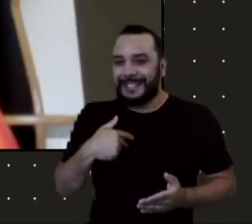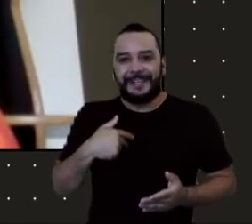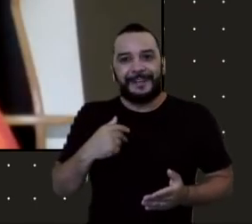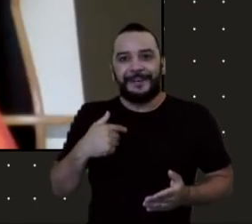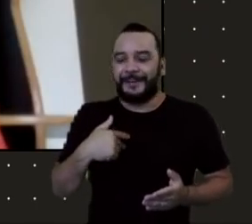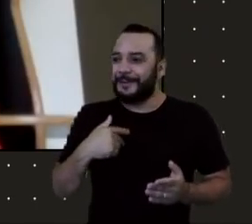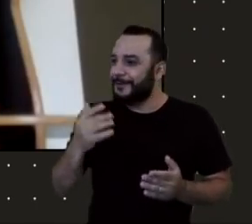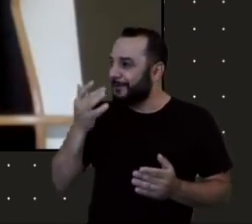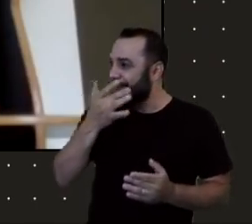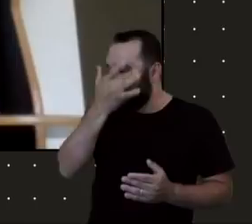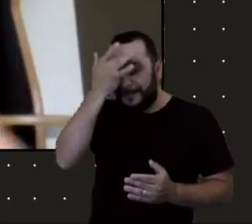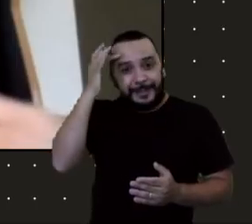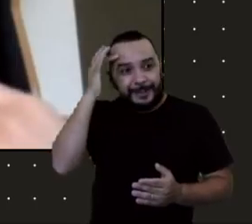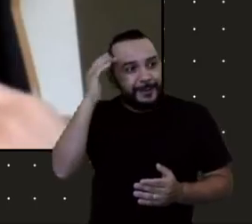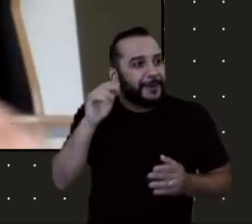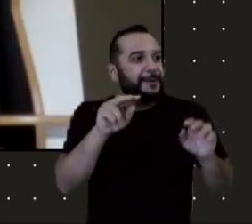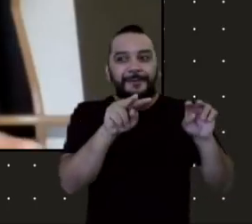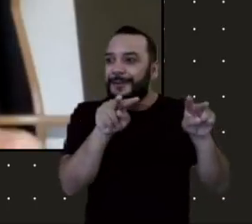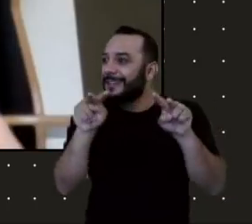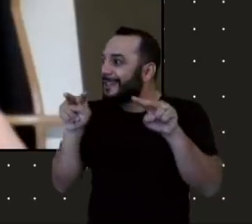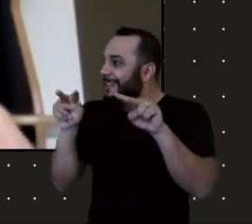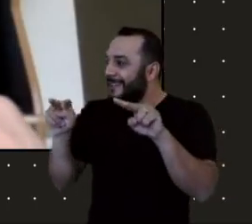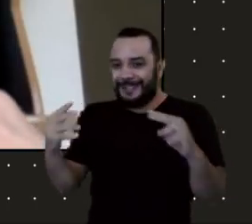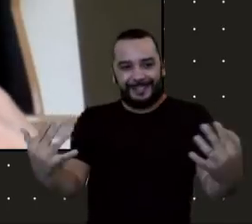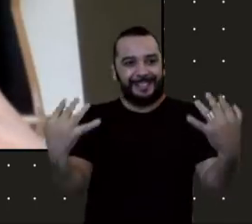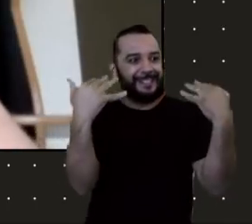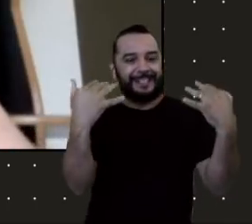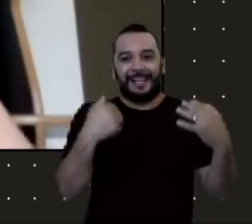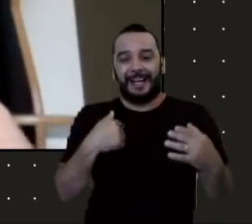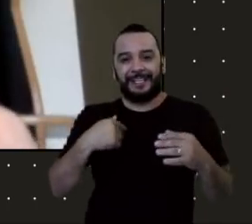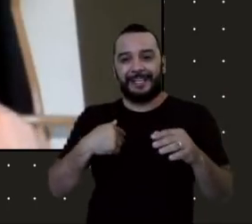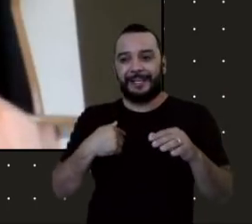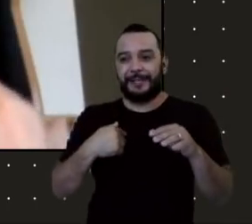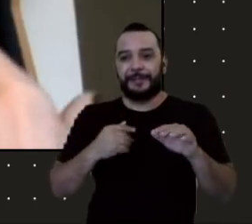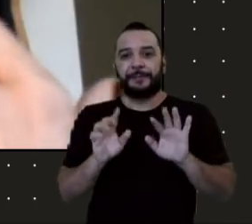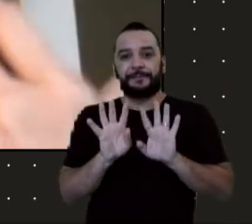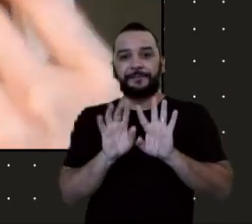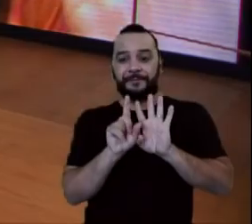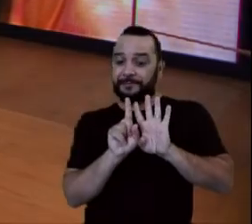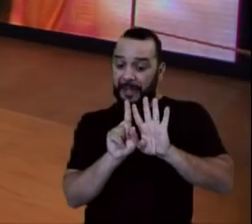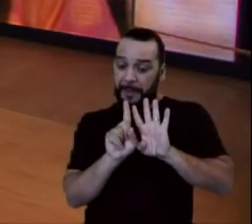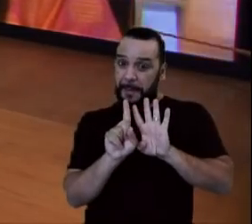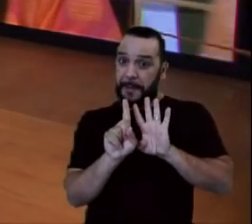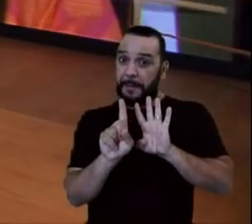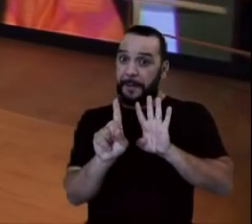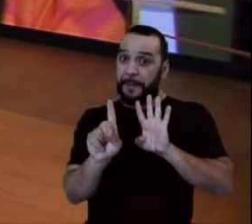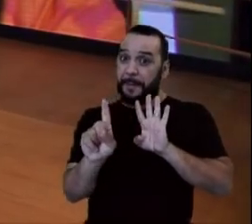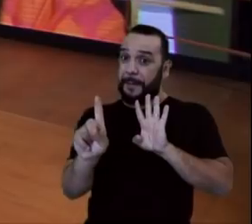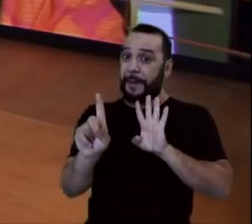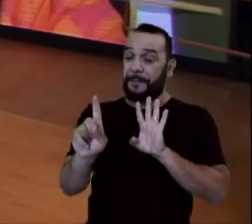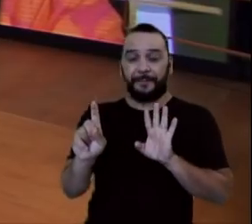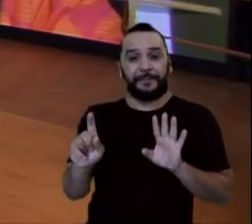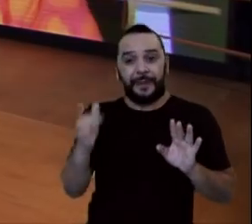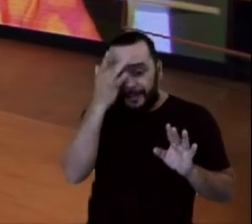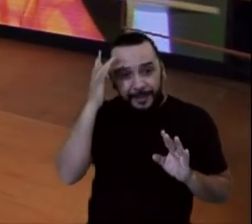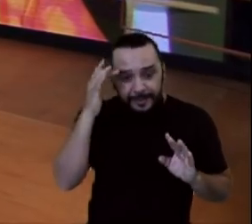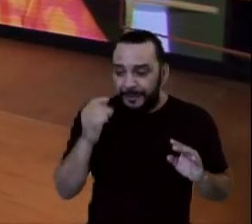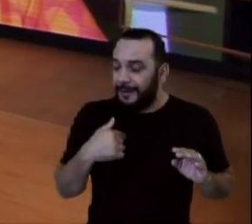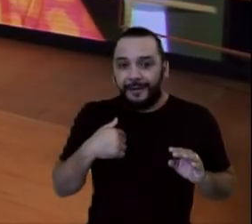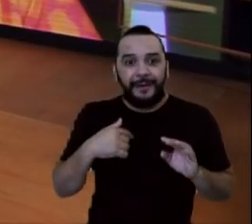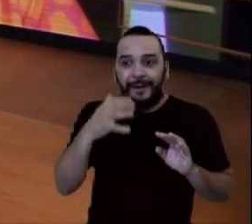no palco, de ver o público. Na hora de agradecer, eu fui para frente. Eu fui encantada assim pelo